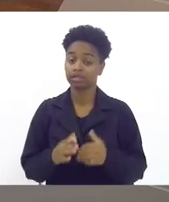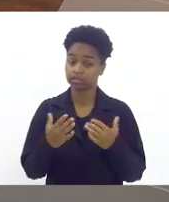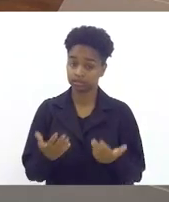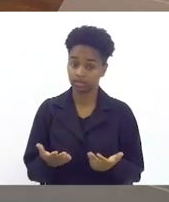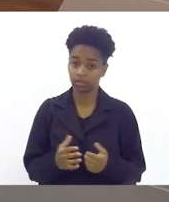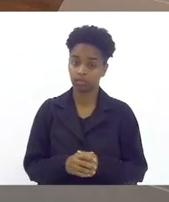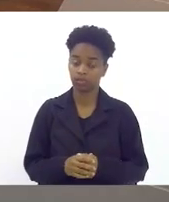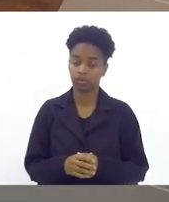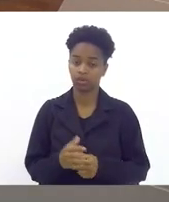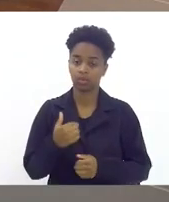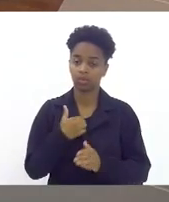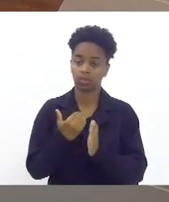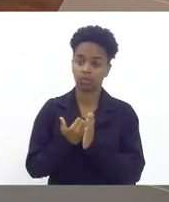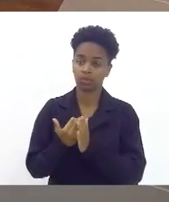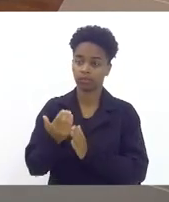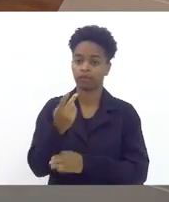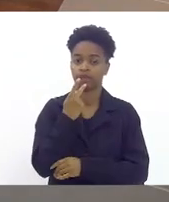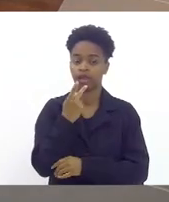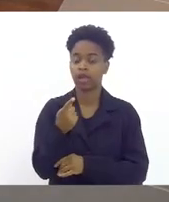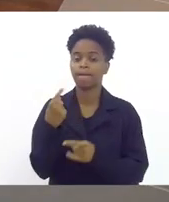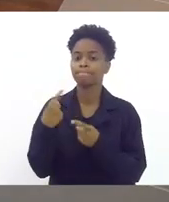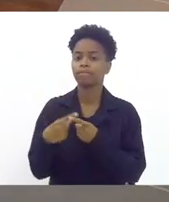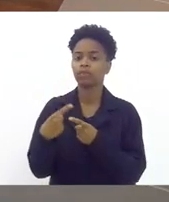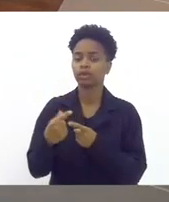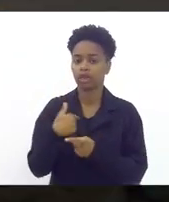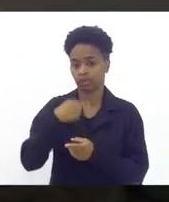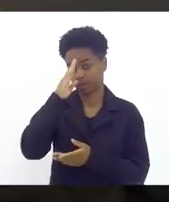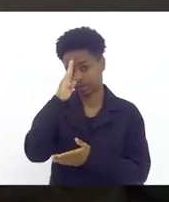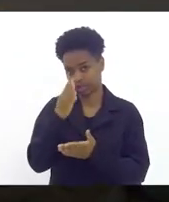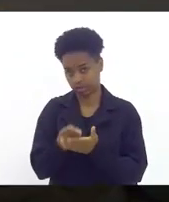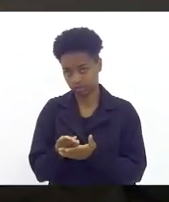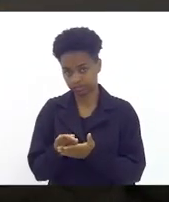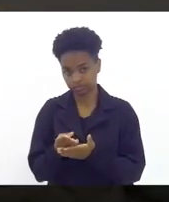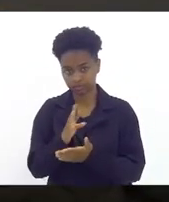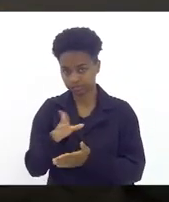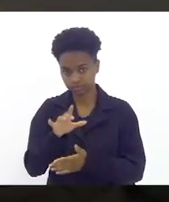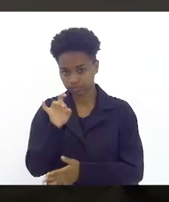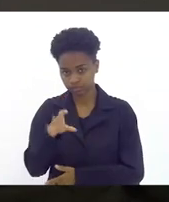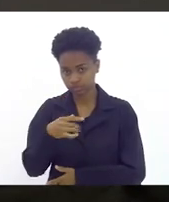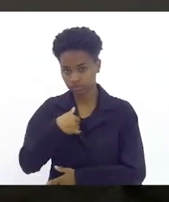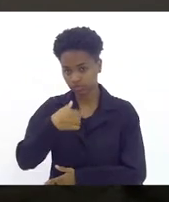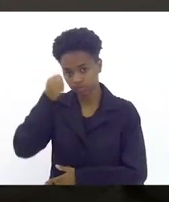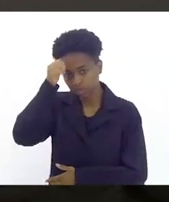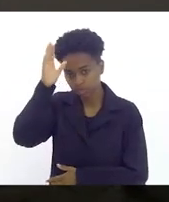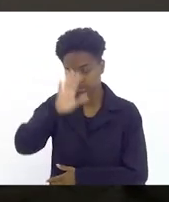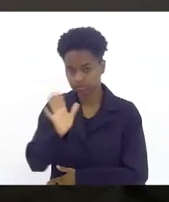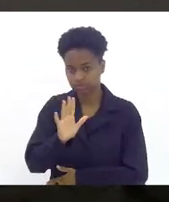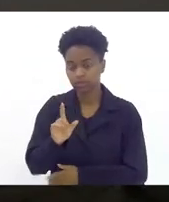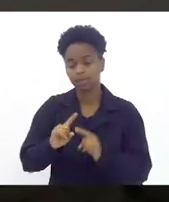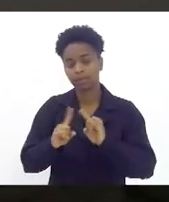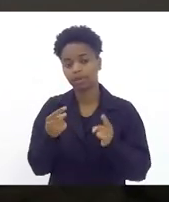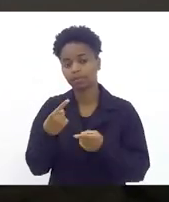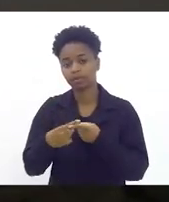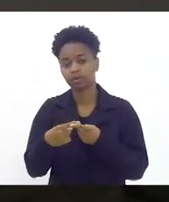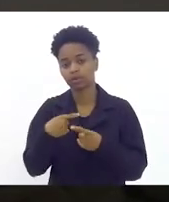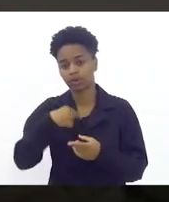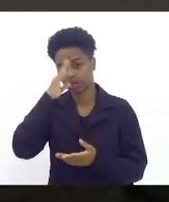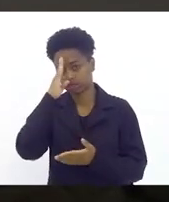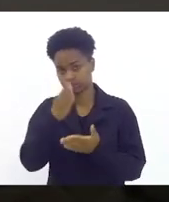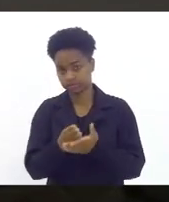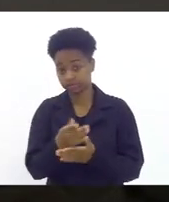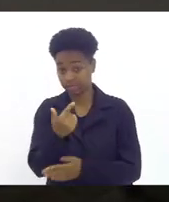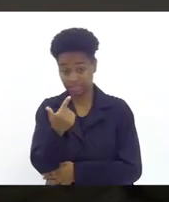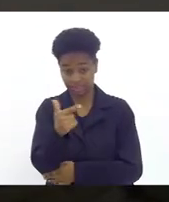eu já vou entrar no porque que eu acredito não só pelo que eu conheço mas porque não